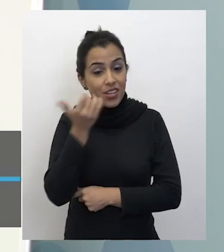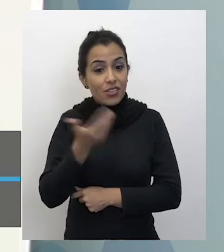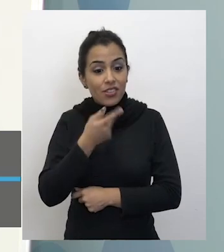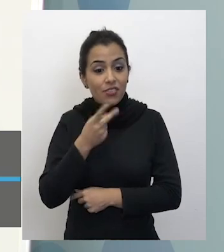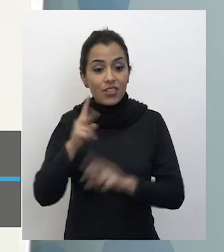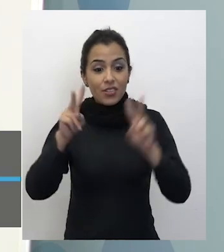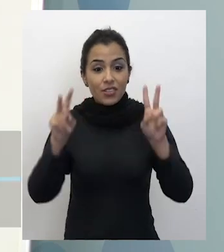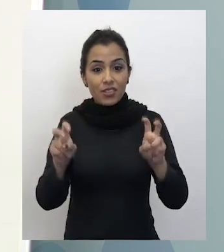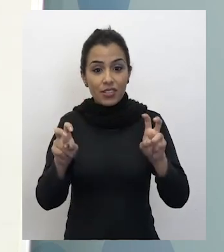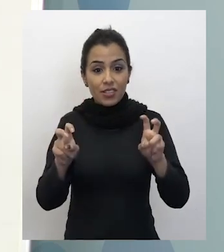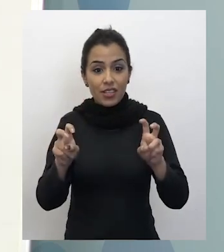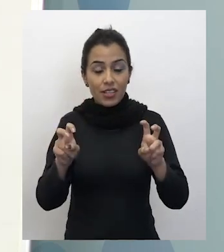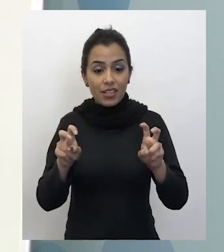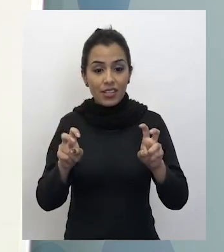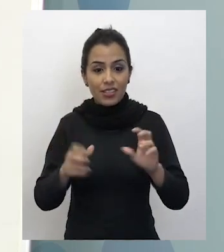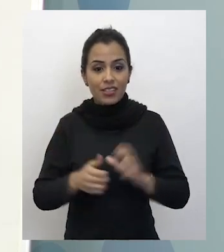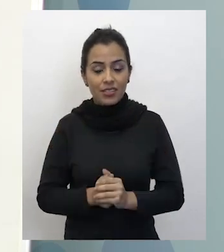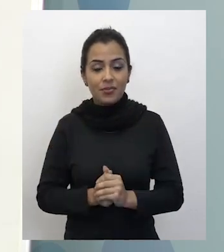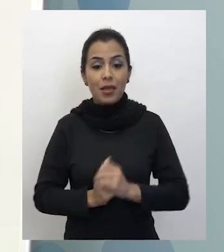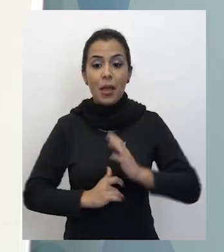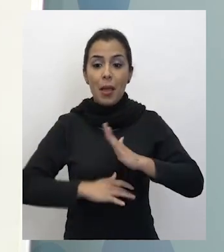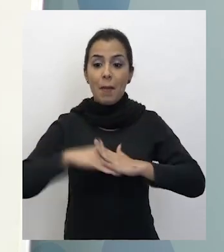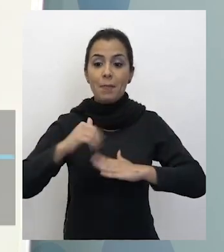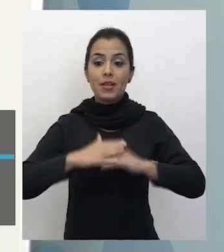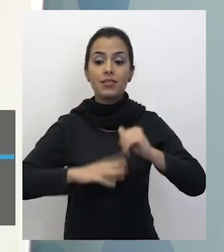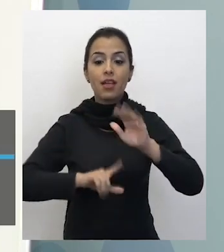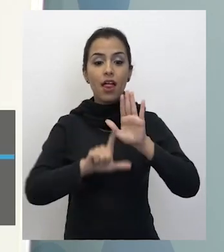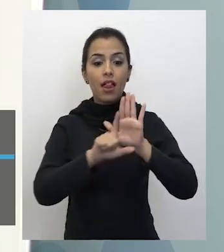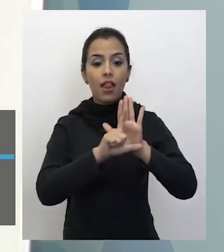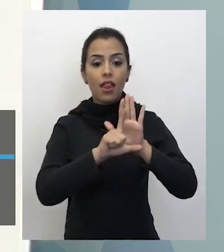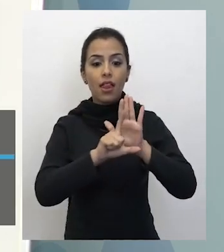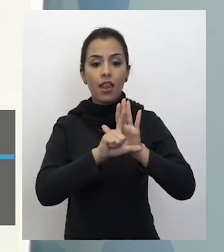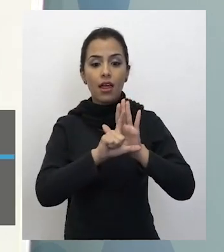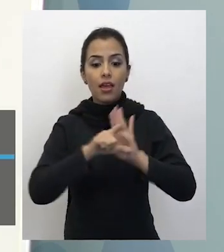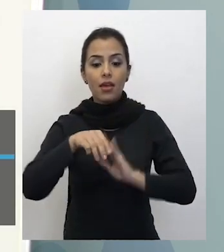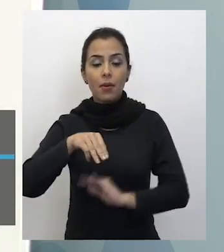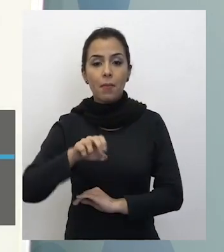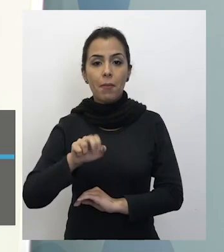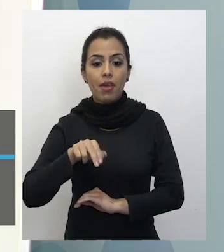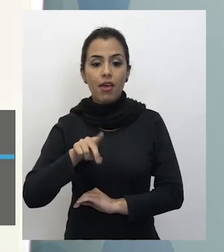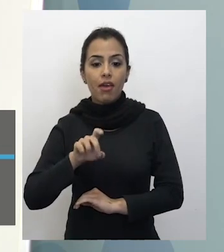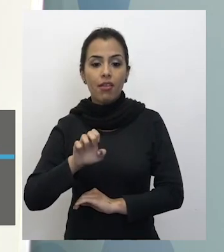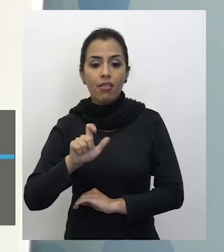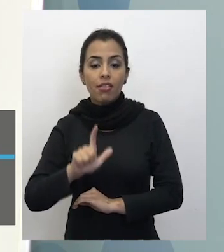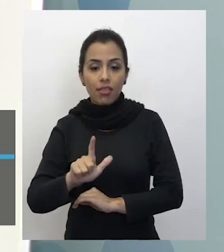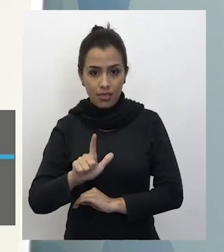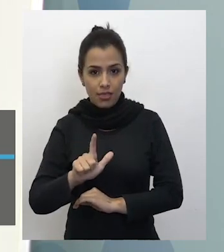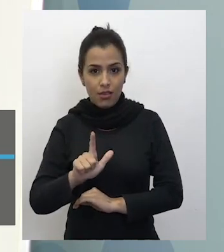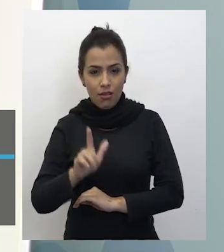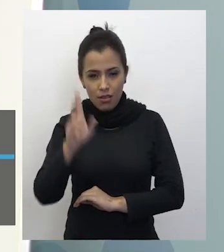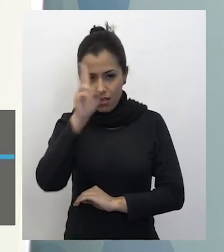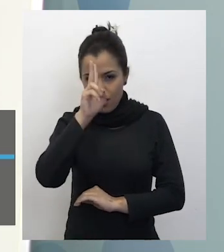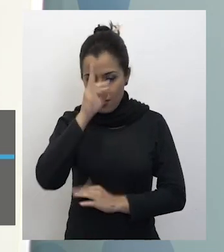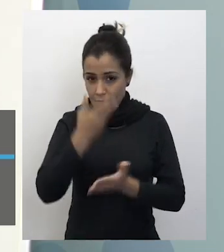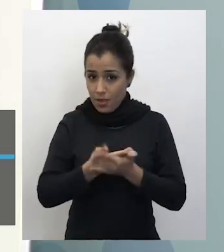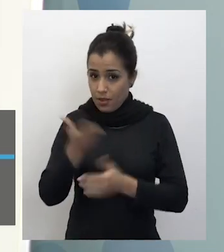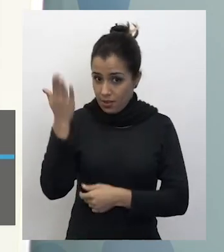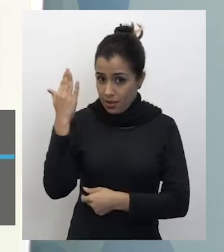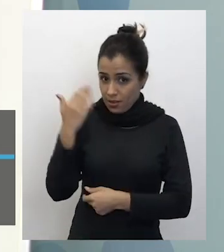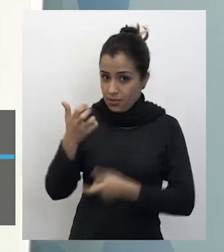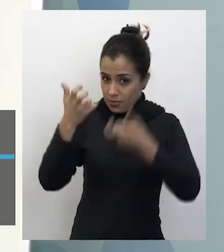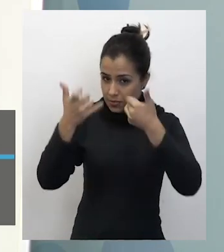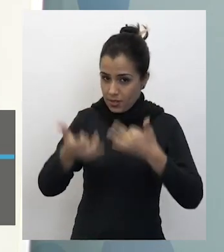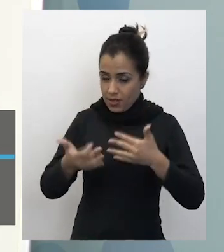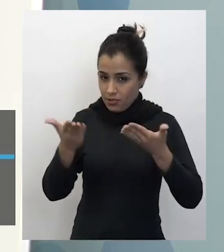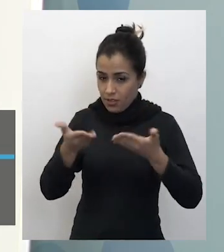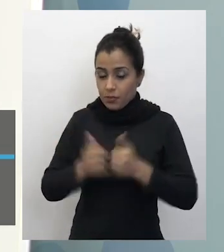sobre a aplicação prática das leis de Mendel. Nas últimas aulas eu falei com vocês sobre a lei de Mendel, e aqui